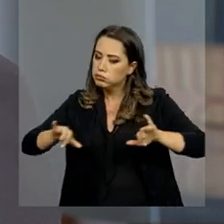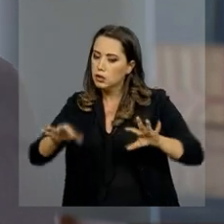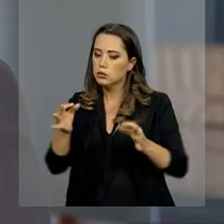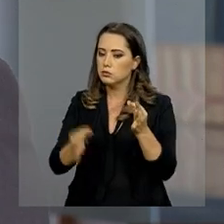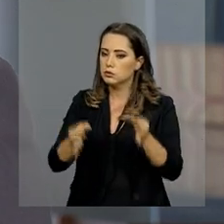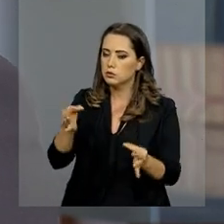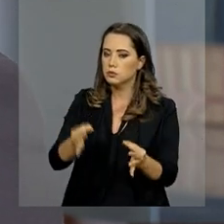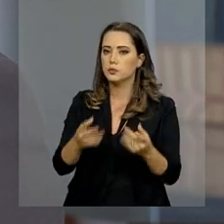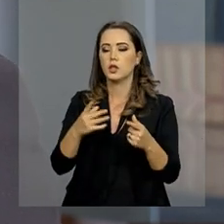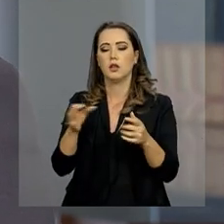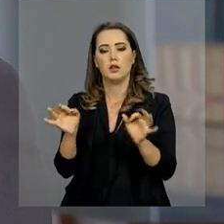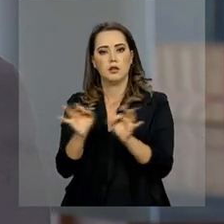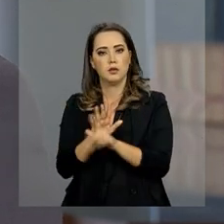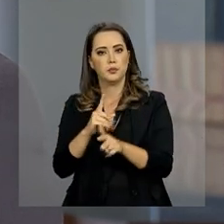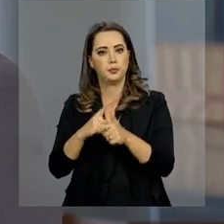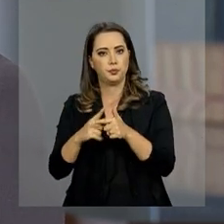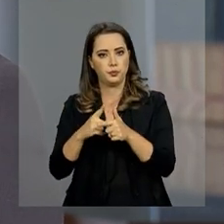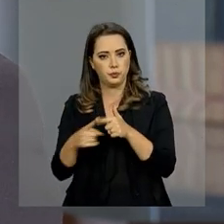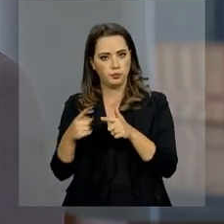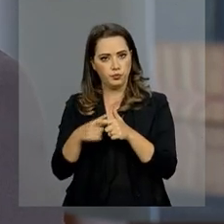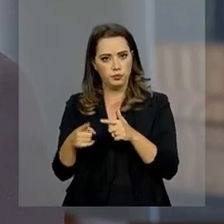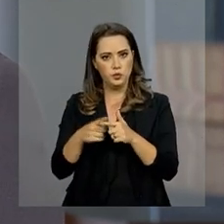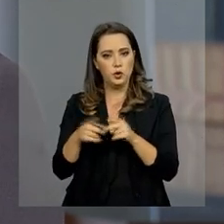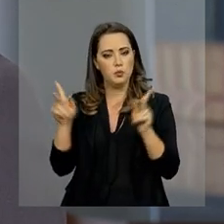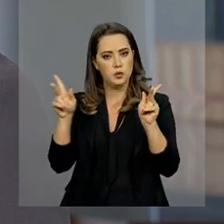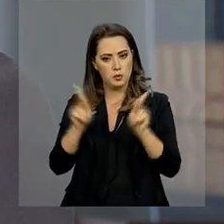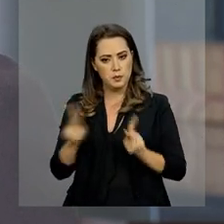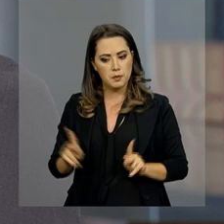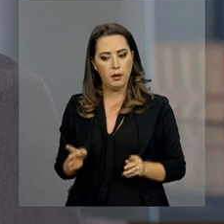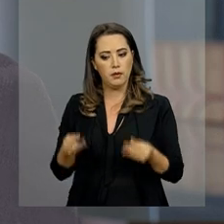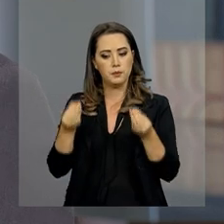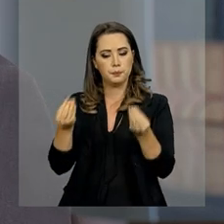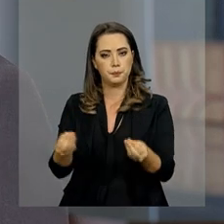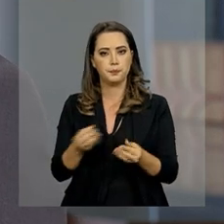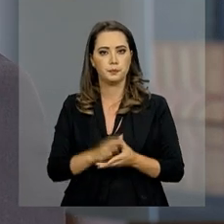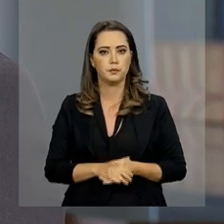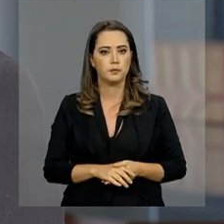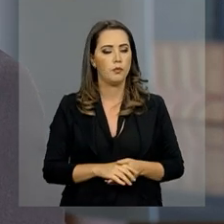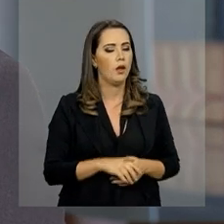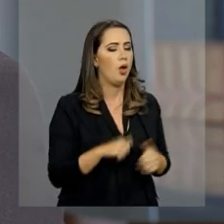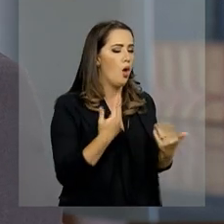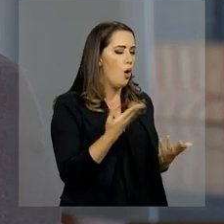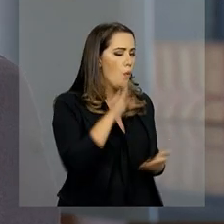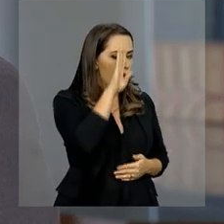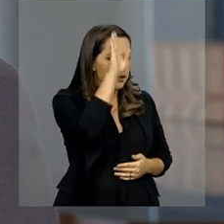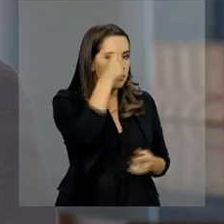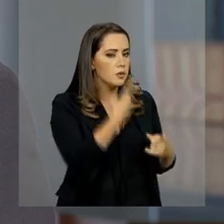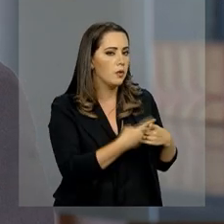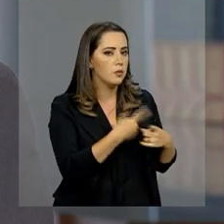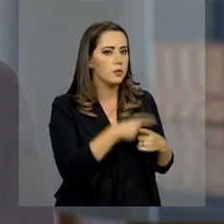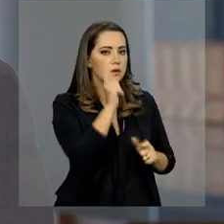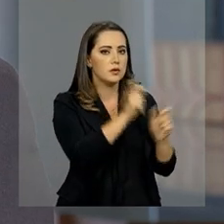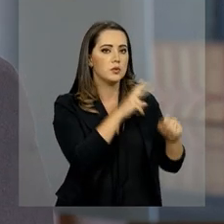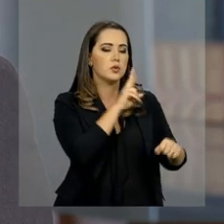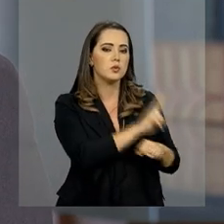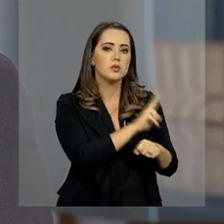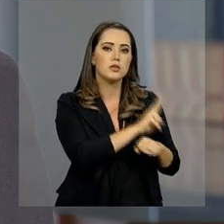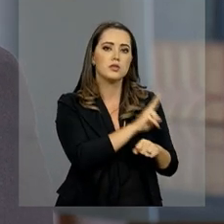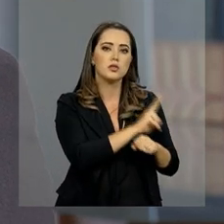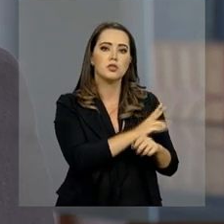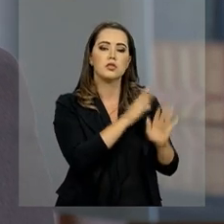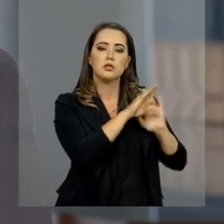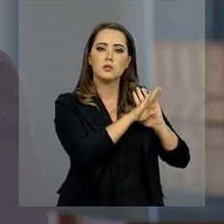situação conflituosa se resolva de forma pacífica quais são as principais causas que levam as pessoas a serem protegidas pelo